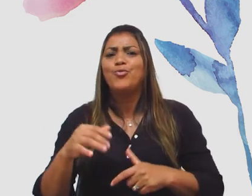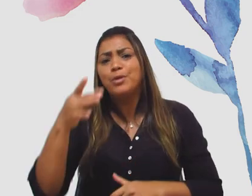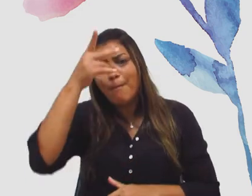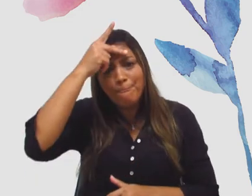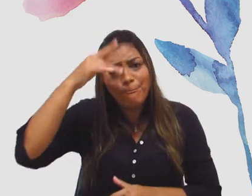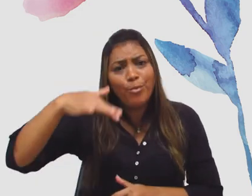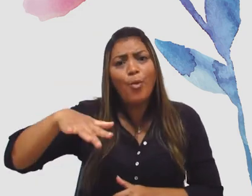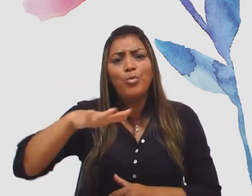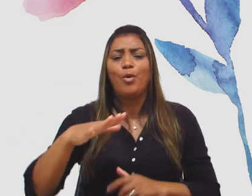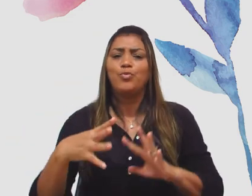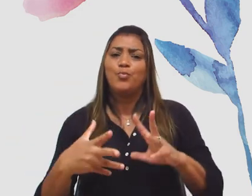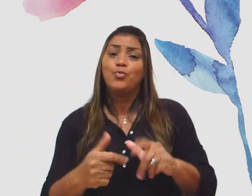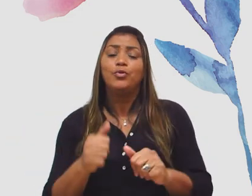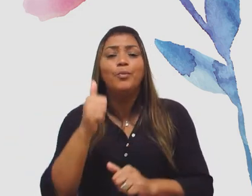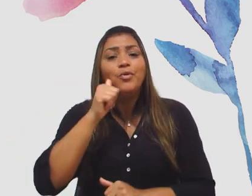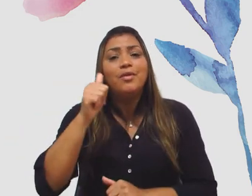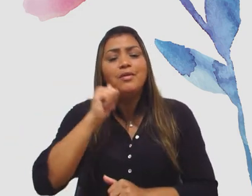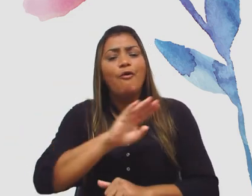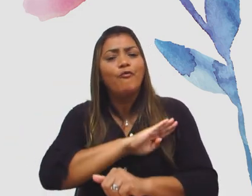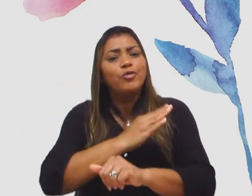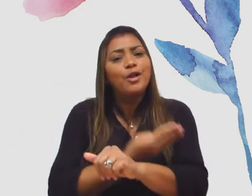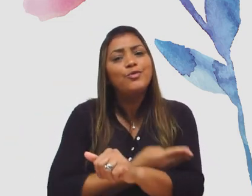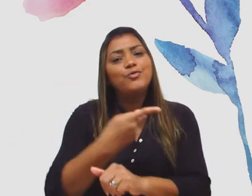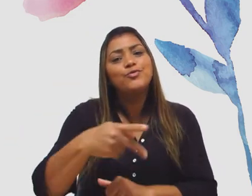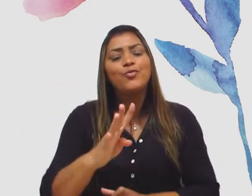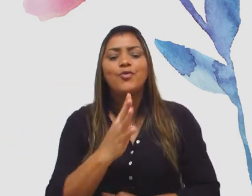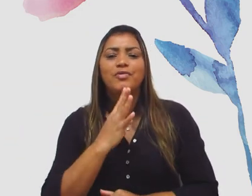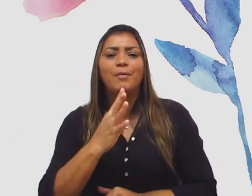saúde pública do mundo. Mulher,